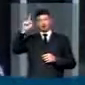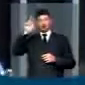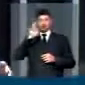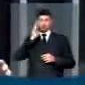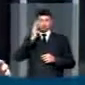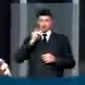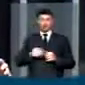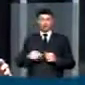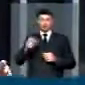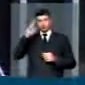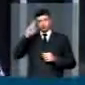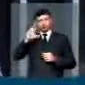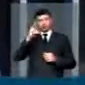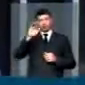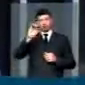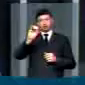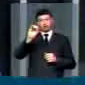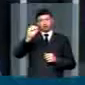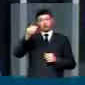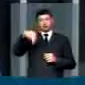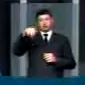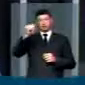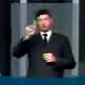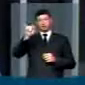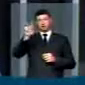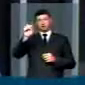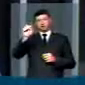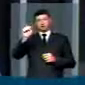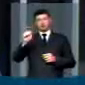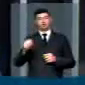o senhor Chico Naiva, ele